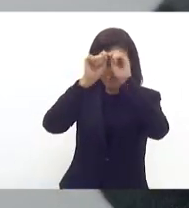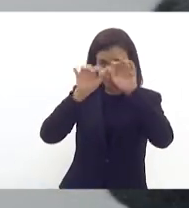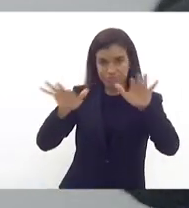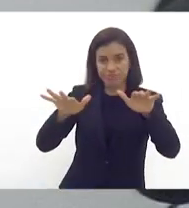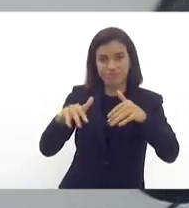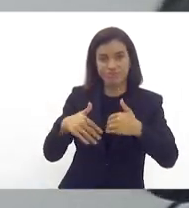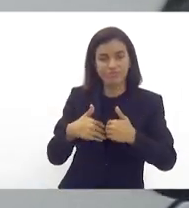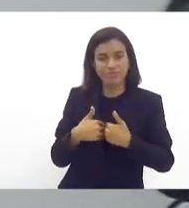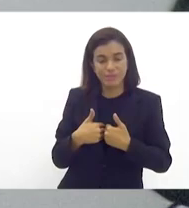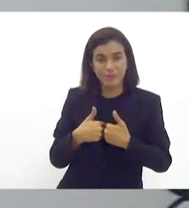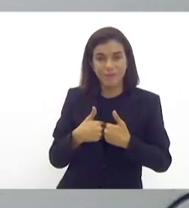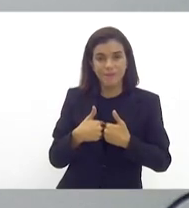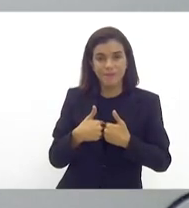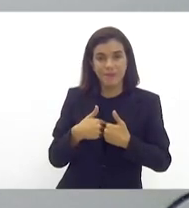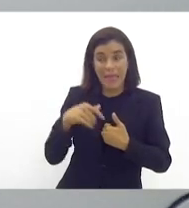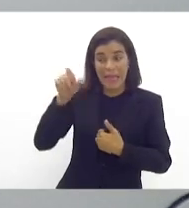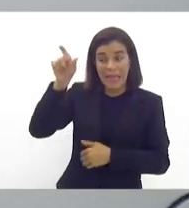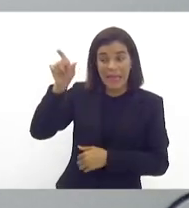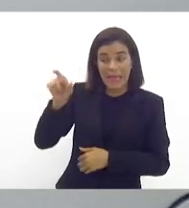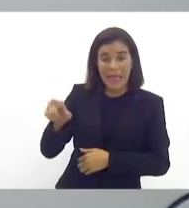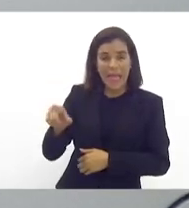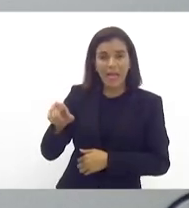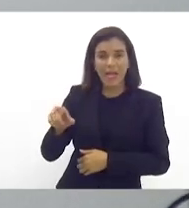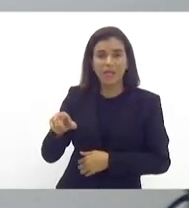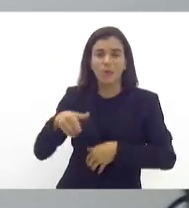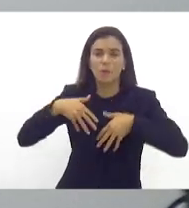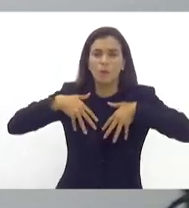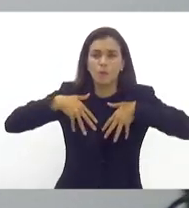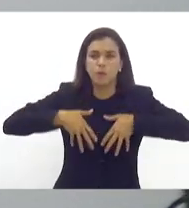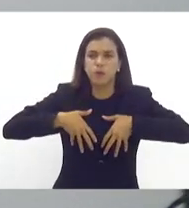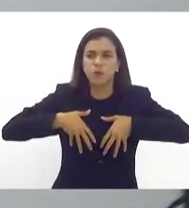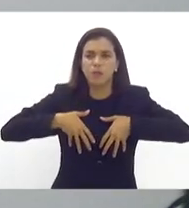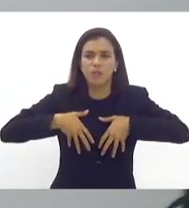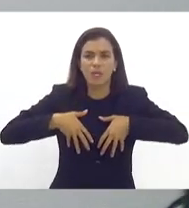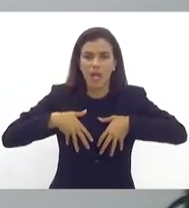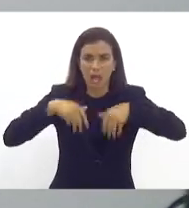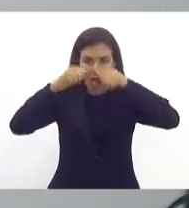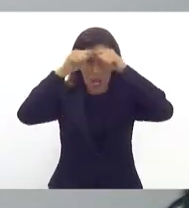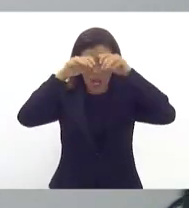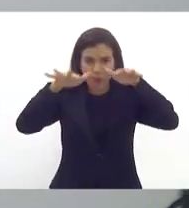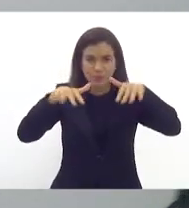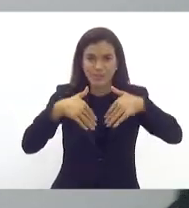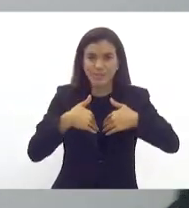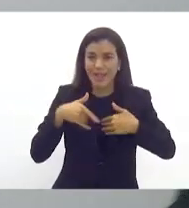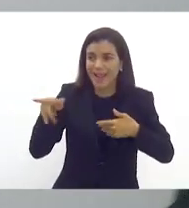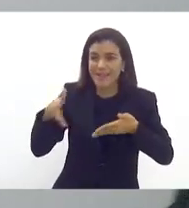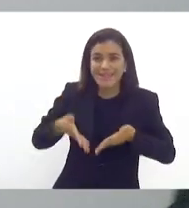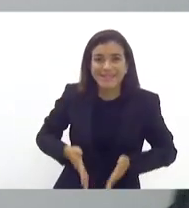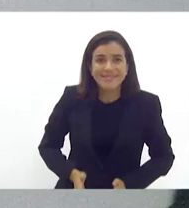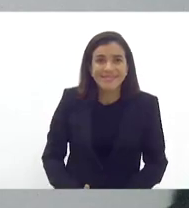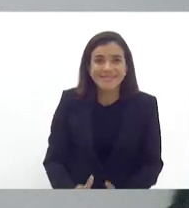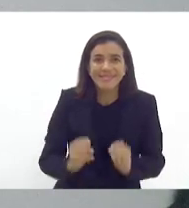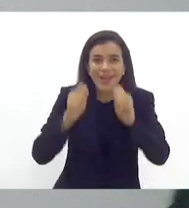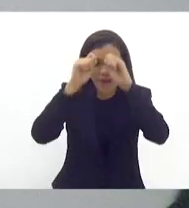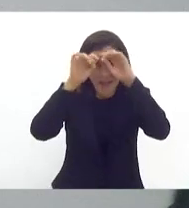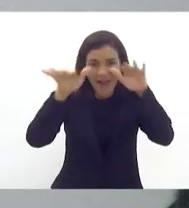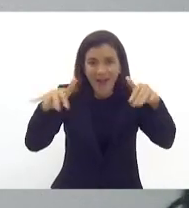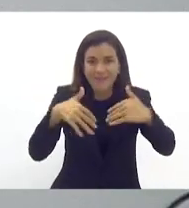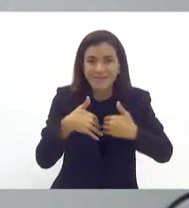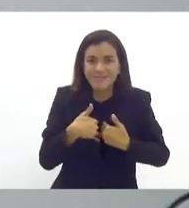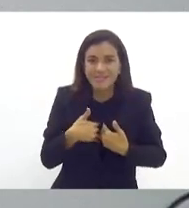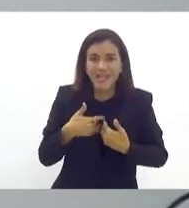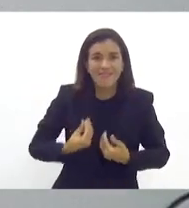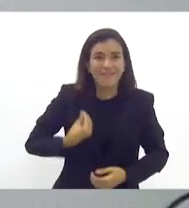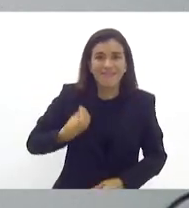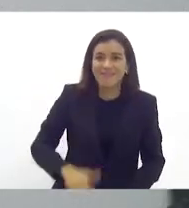autista e ela não está aportando autismo ela não está autista ela é autista ela nasceu autista ela vai viver